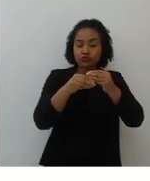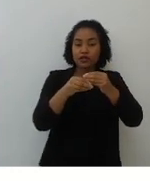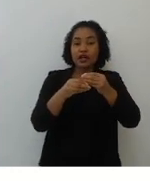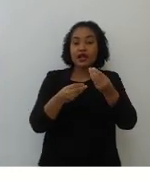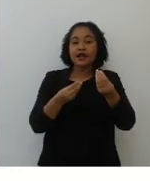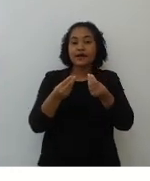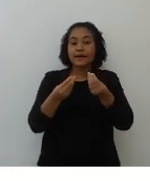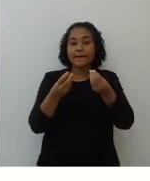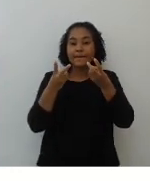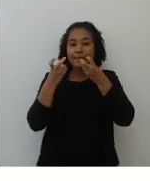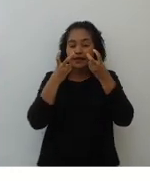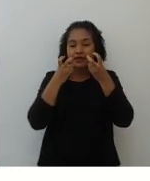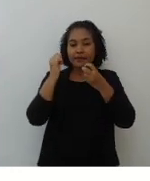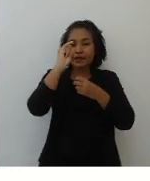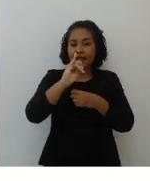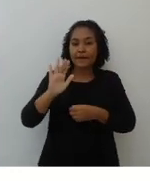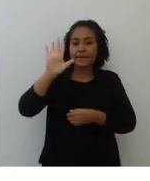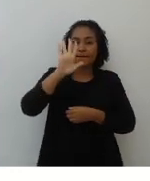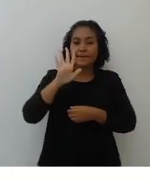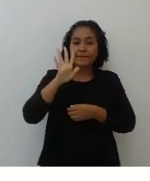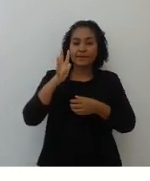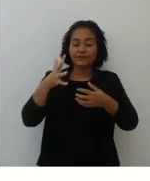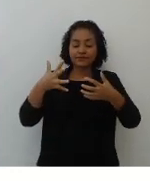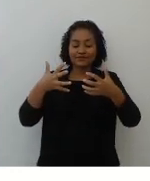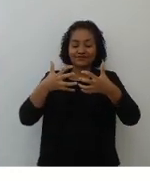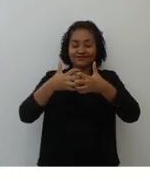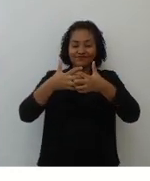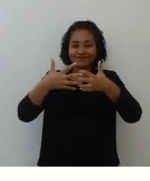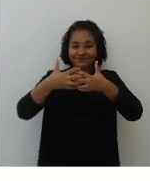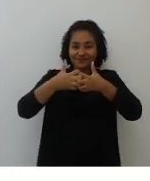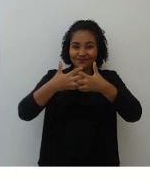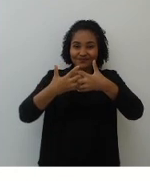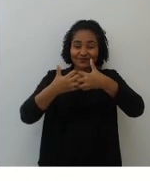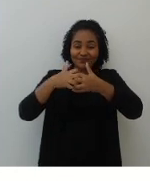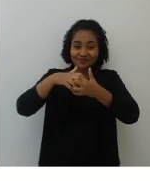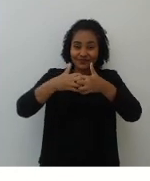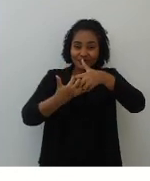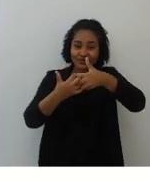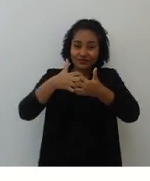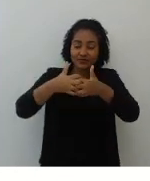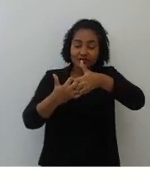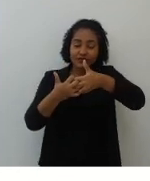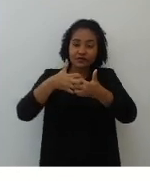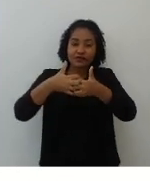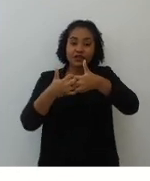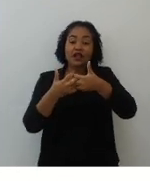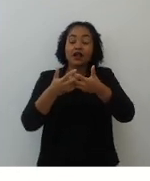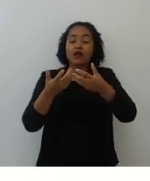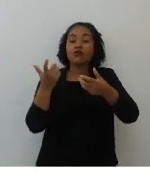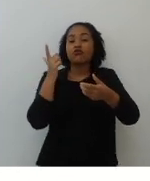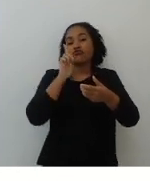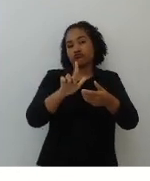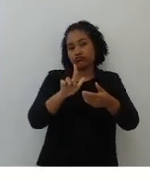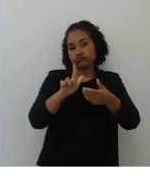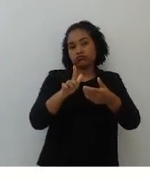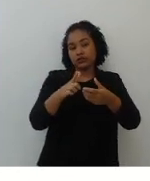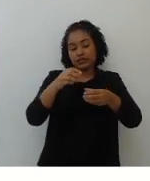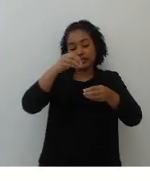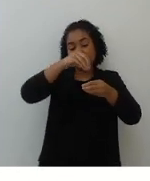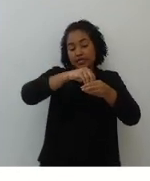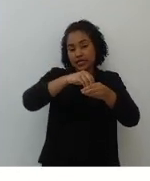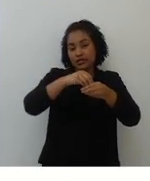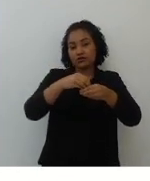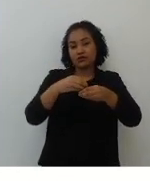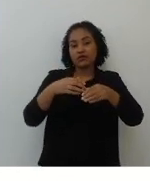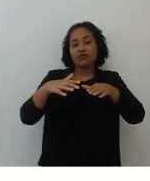perceber aí no desenho, forma um emaranhado, e esse emaranhado é o que vai dar sustentação à célula, vai ajudar